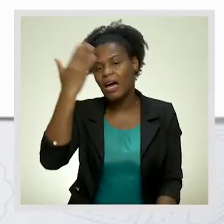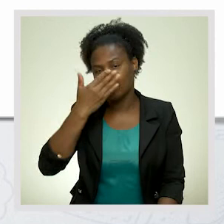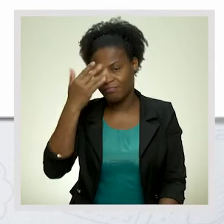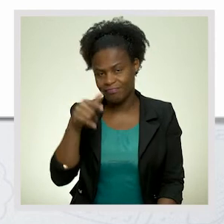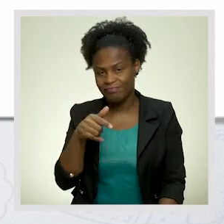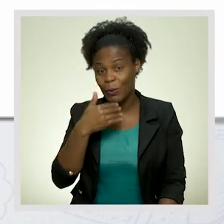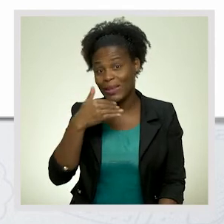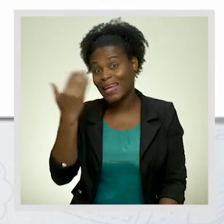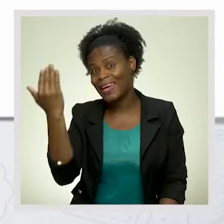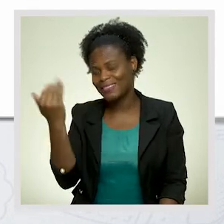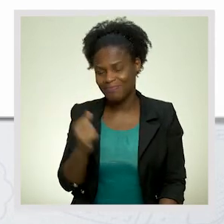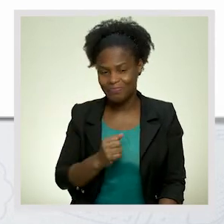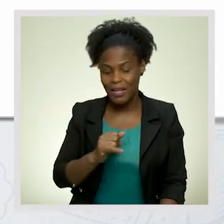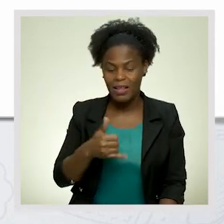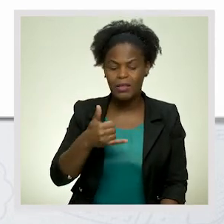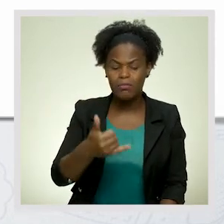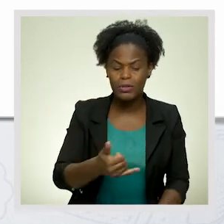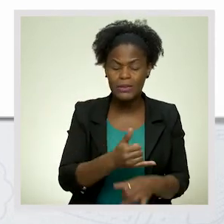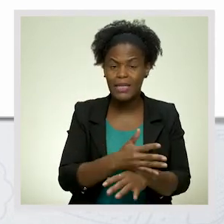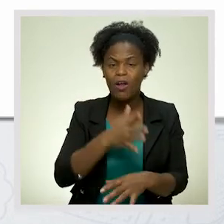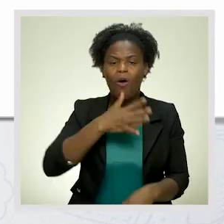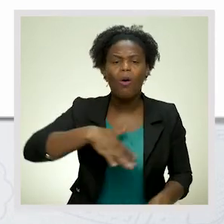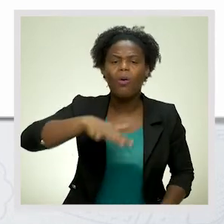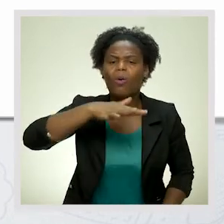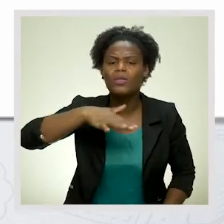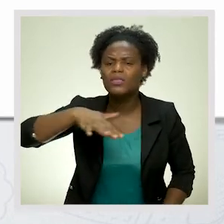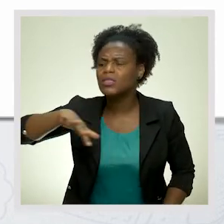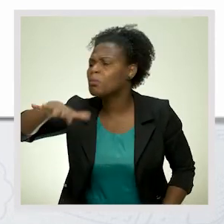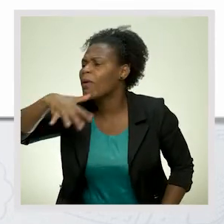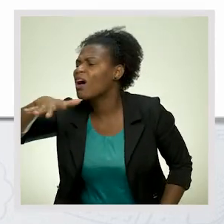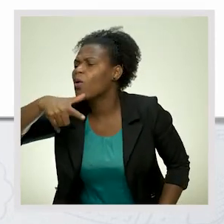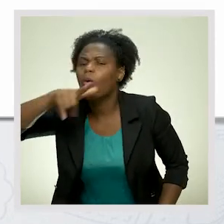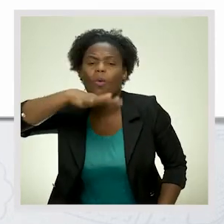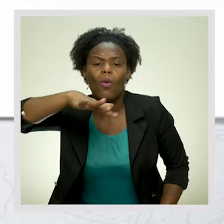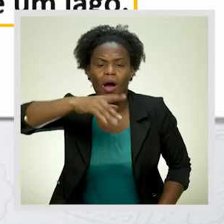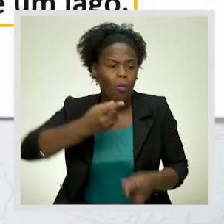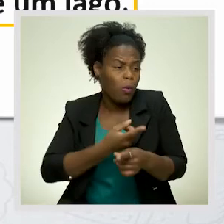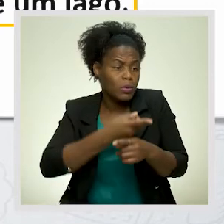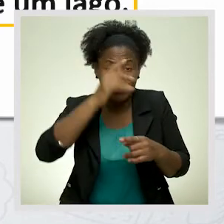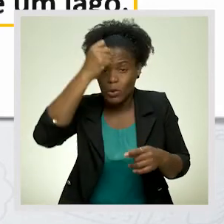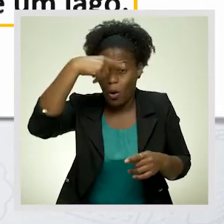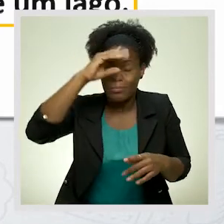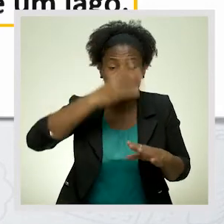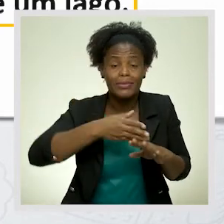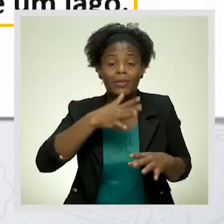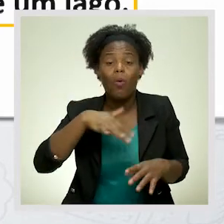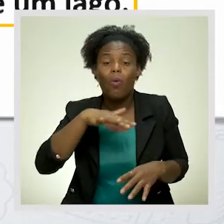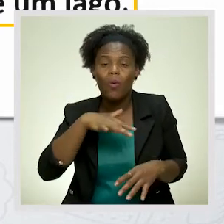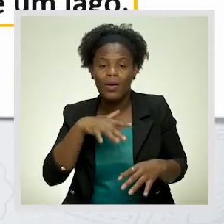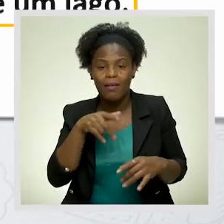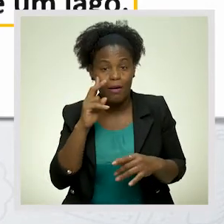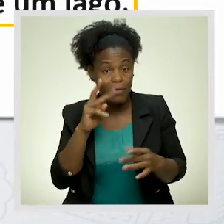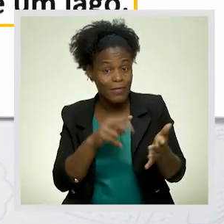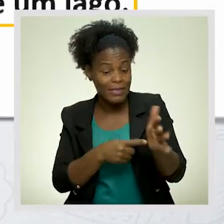a seguir, onde? Trata-se do espaço, do lugar onde tudo acontece. Vamos ver o exemplo. No texto